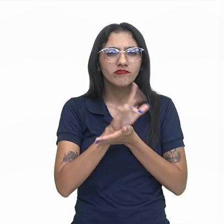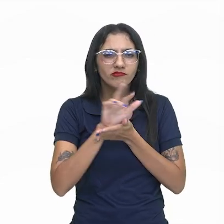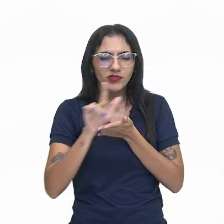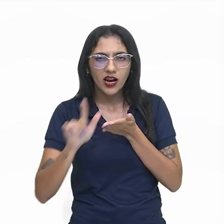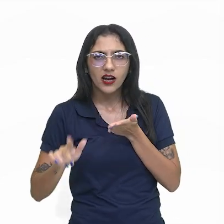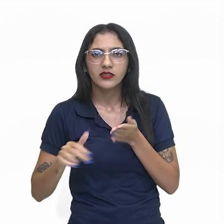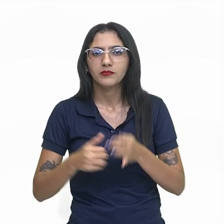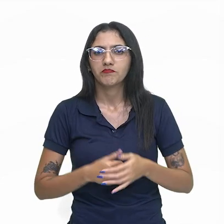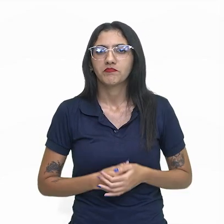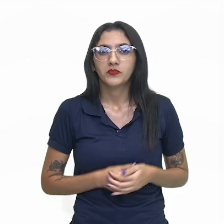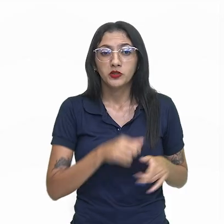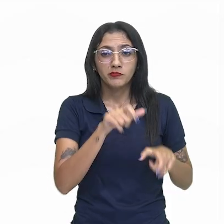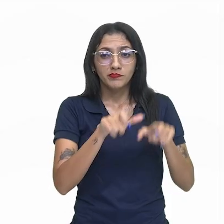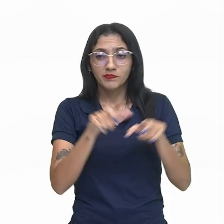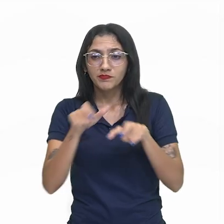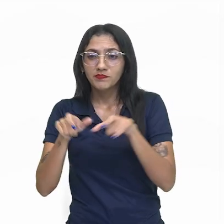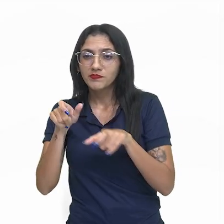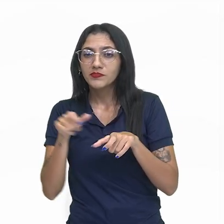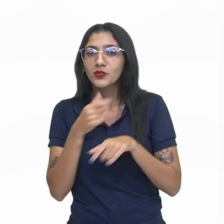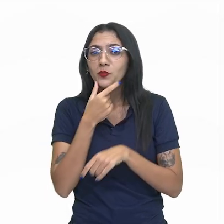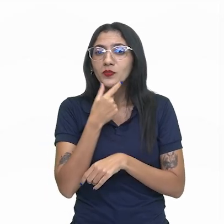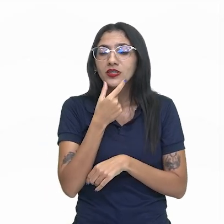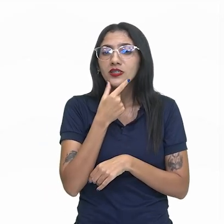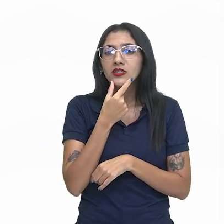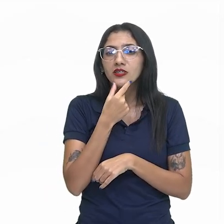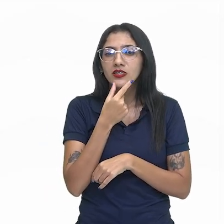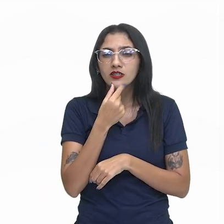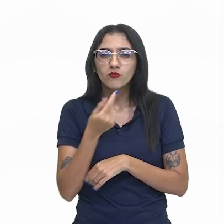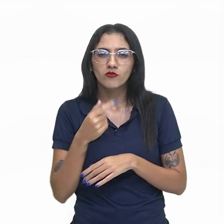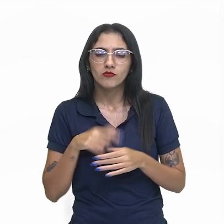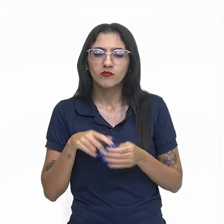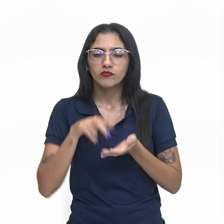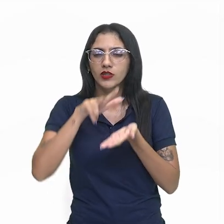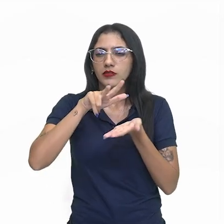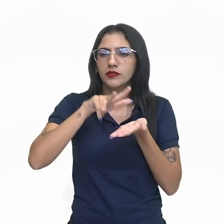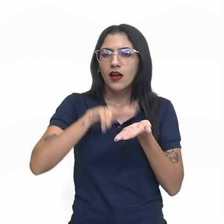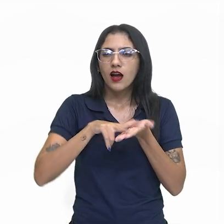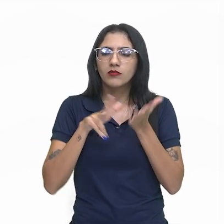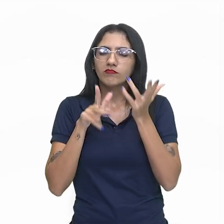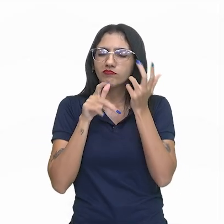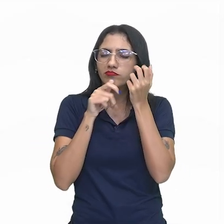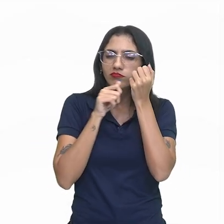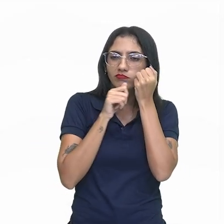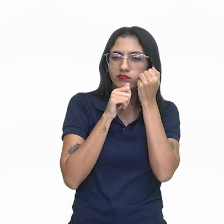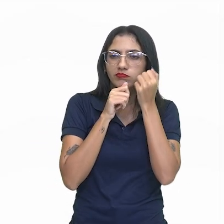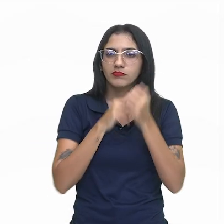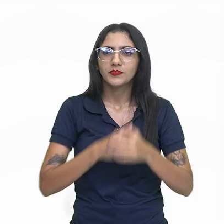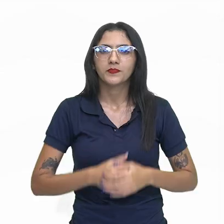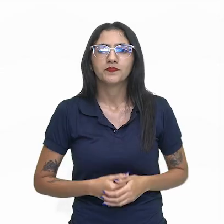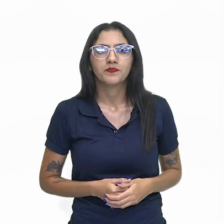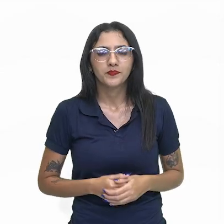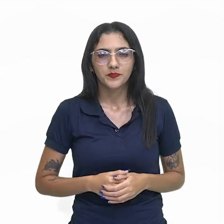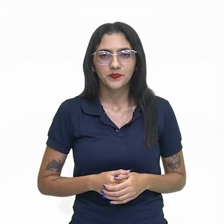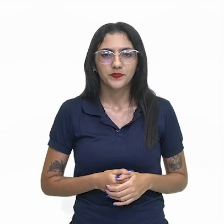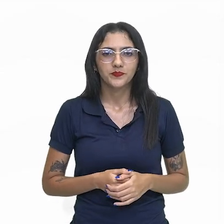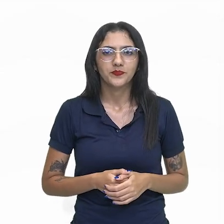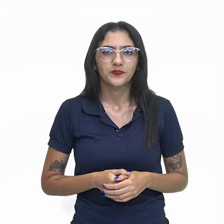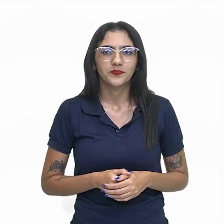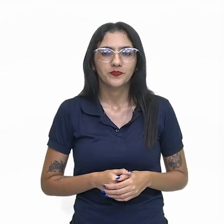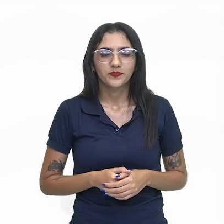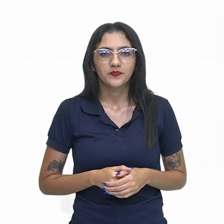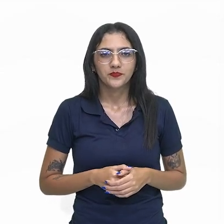meninos deitaram-se e pegaram no sono. Então, a gente vai avaliar a primeira